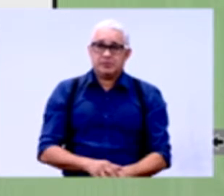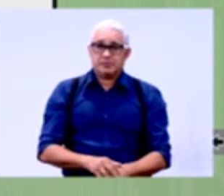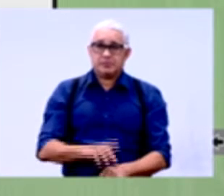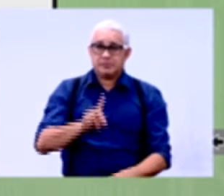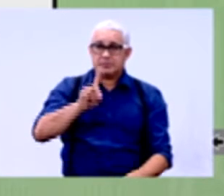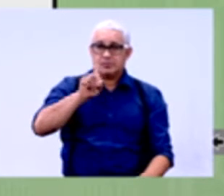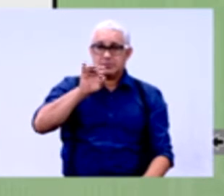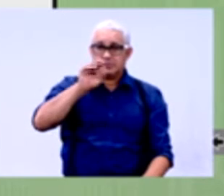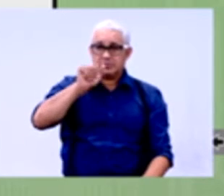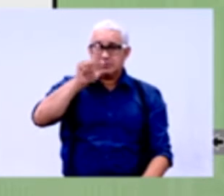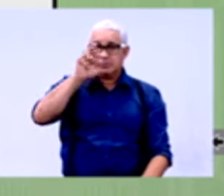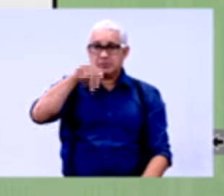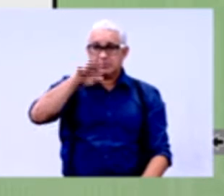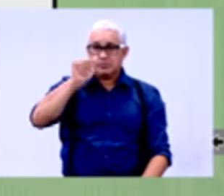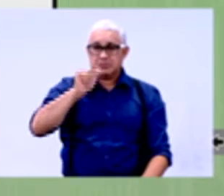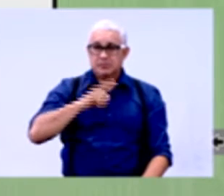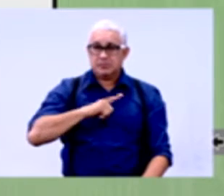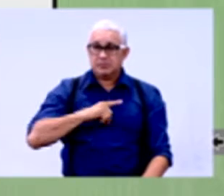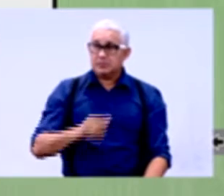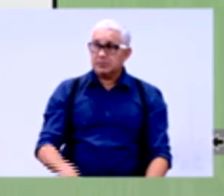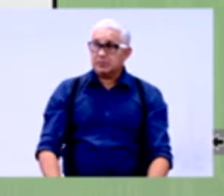diagrama. Certo? Aqui,